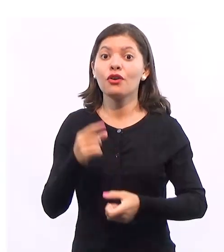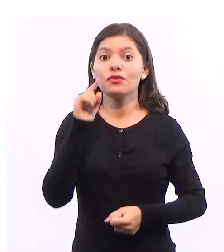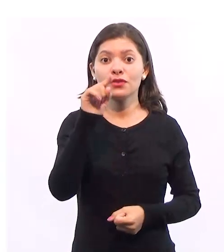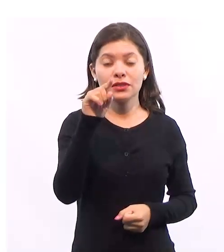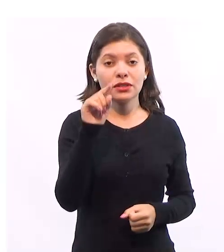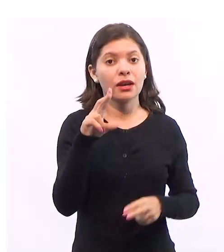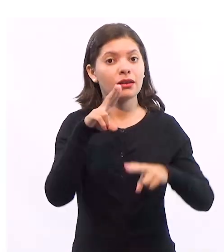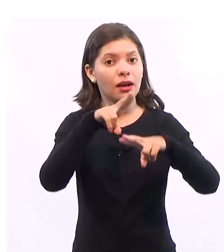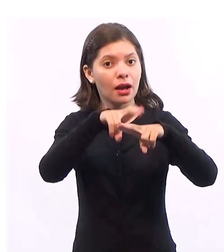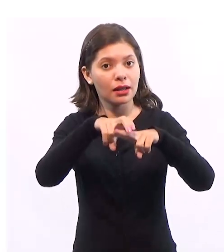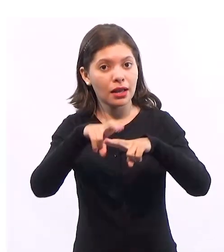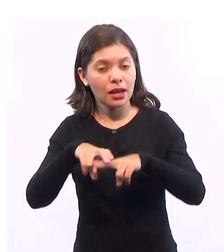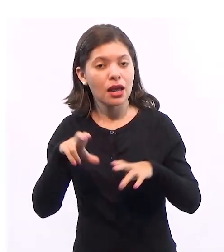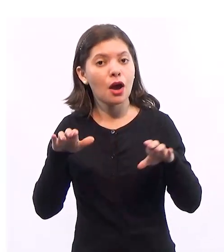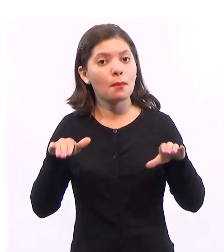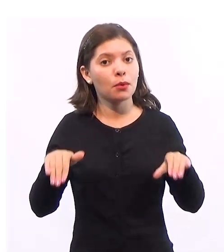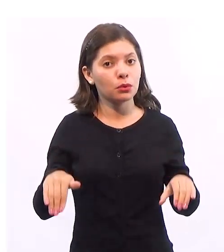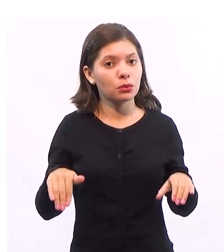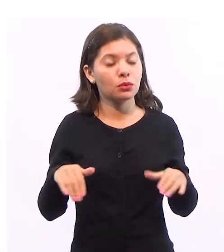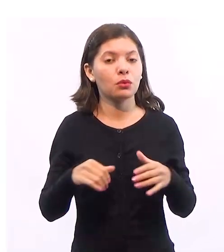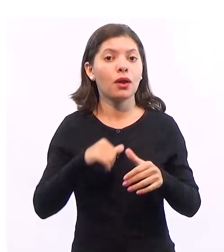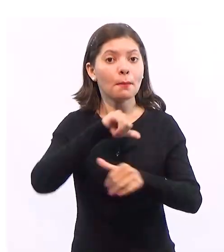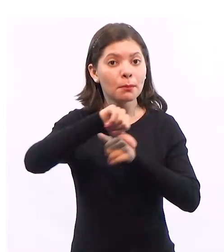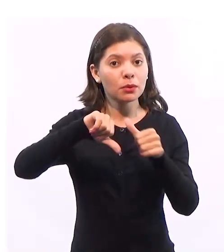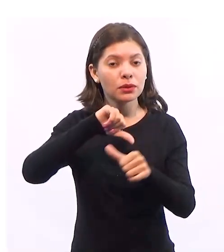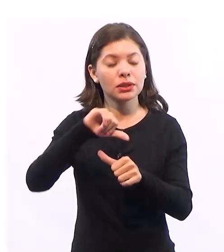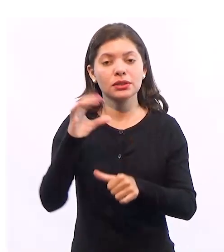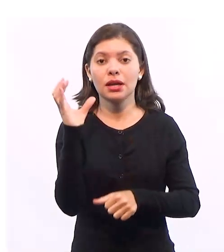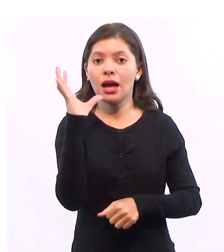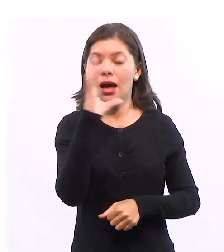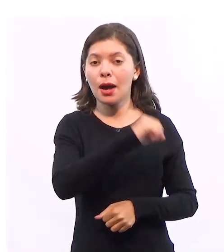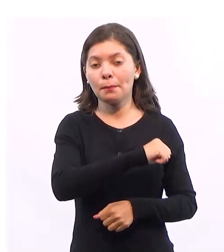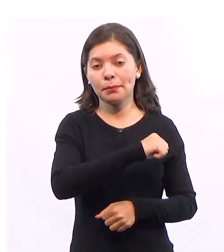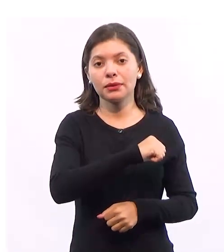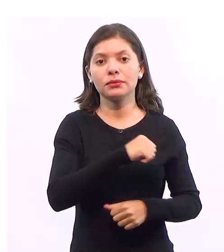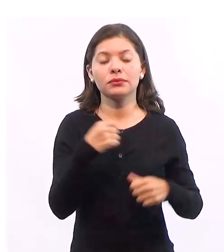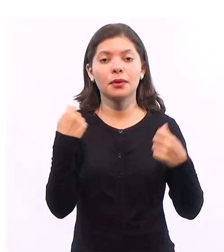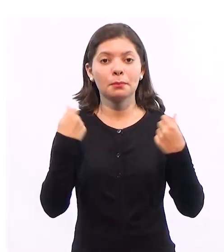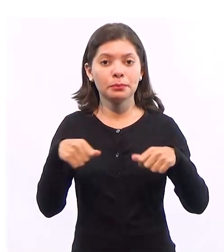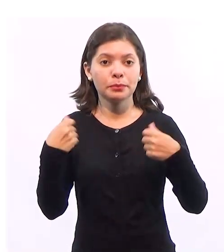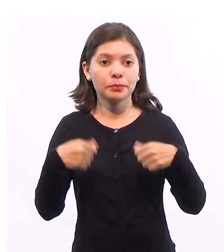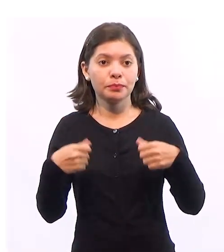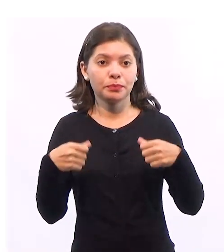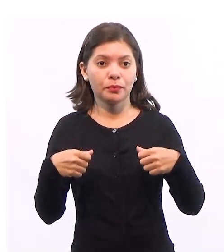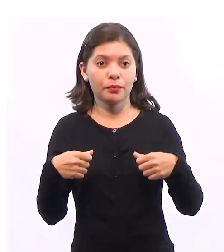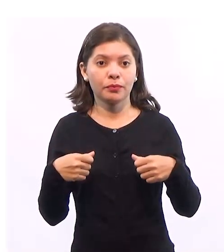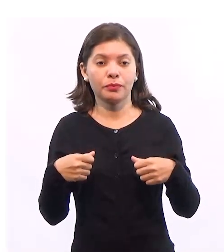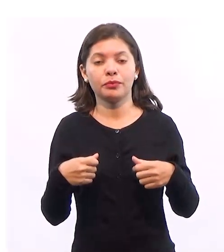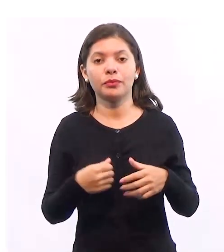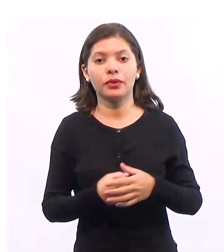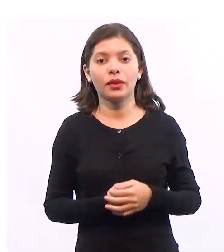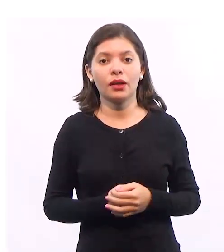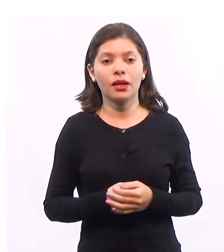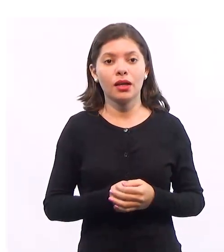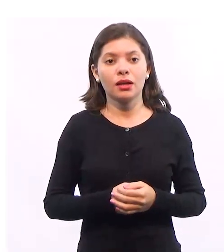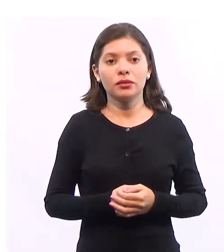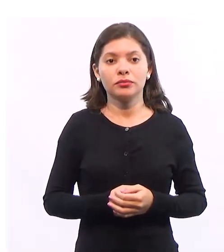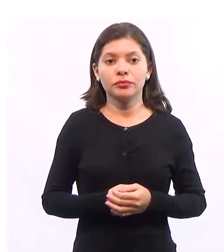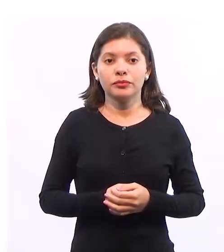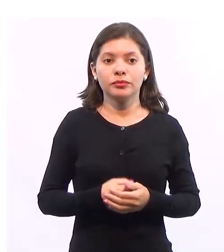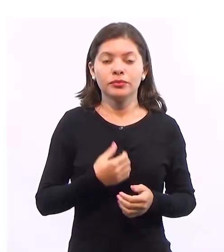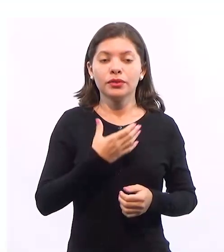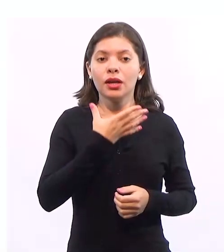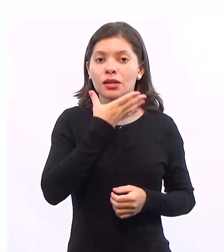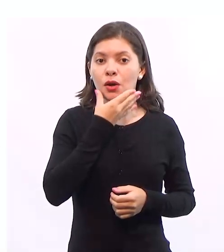que está aí na sua cadeirinha, poltrona e contínuos, mudança rápida, tá? Eu preciso estar habilitado. Ser um homem político